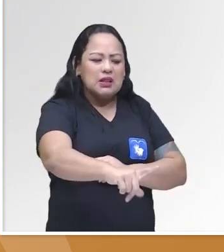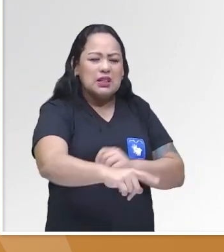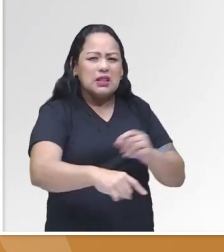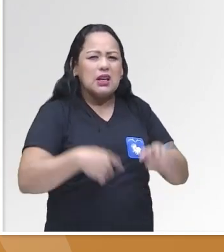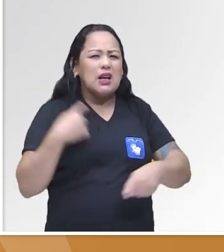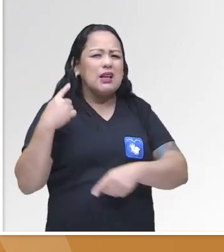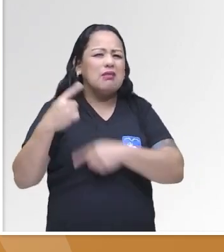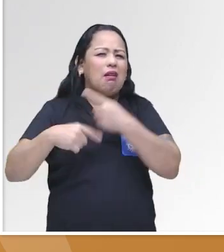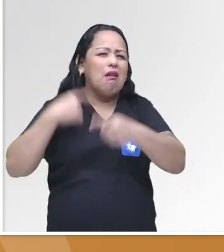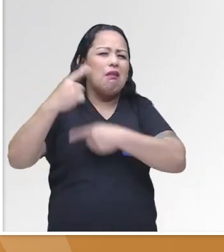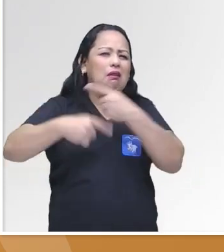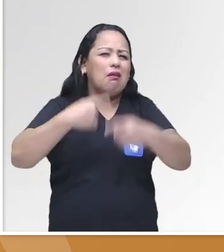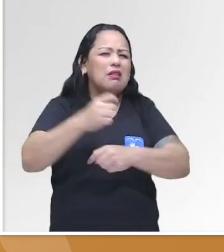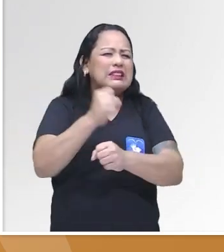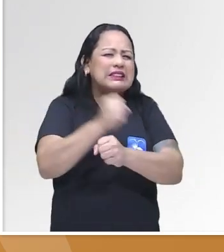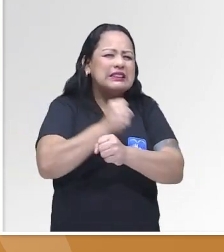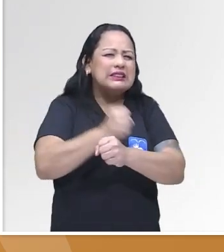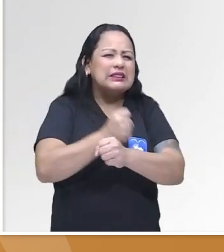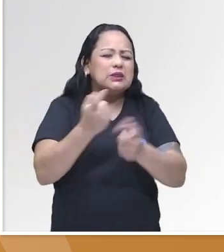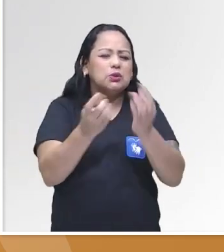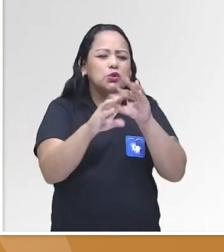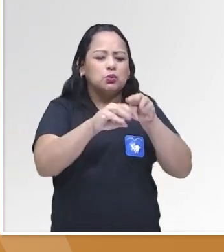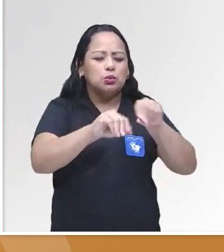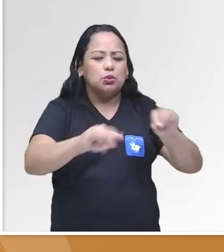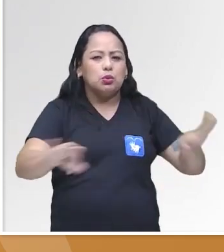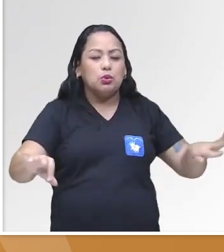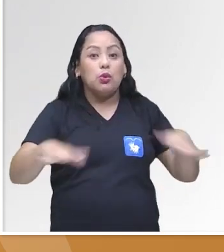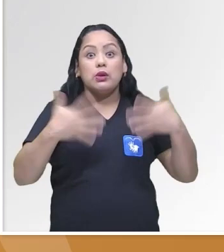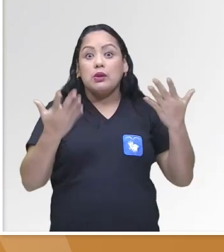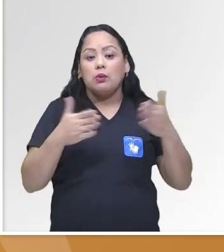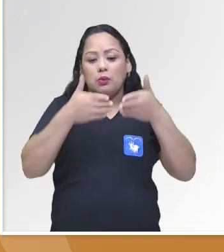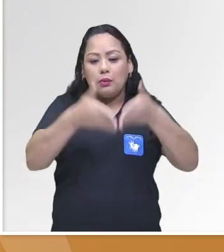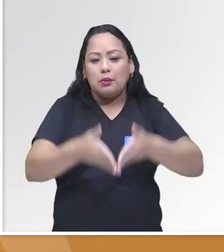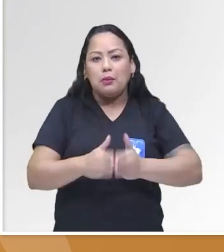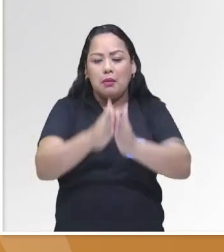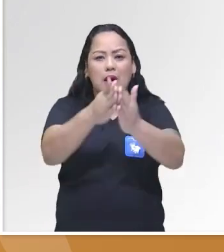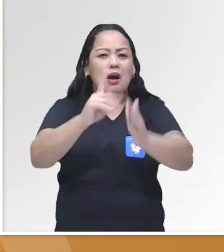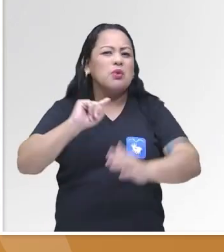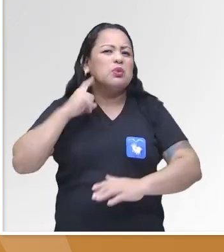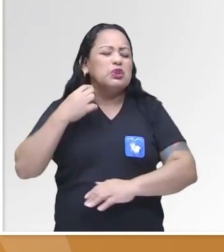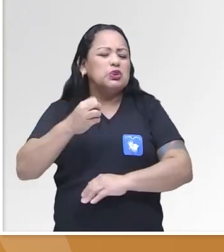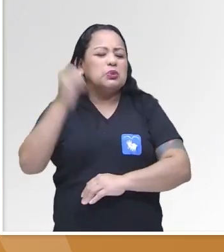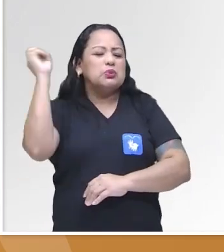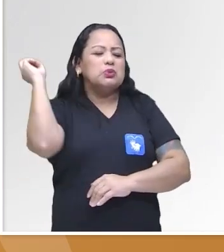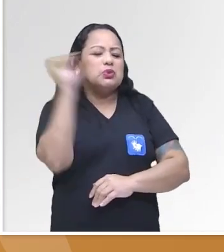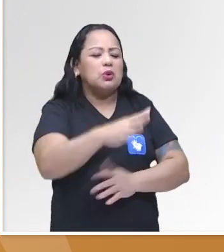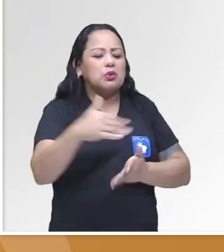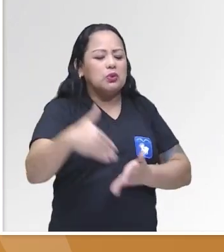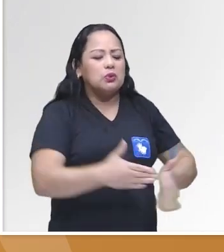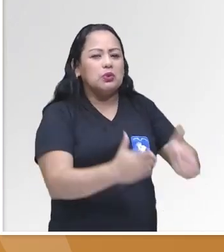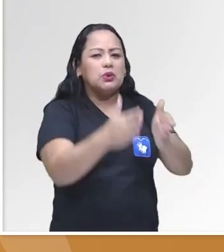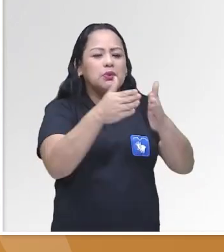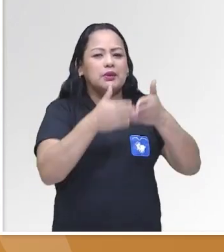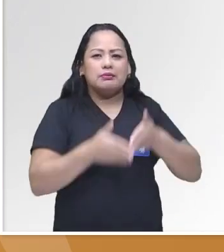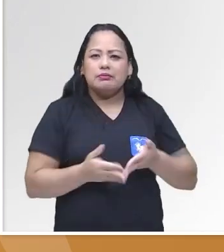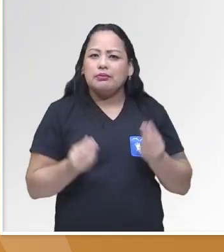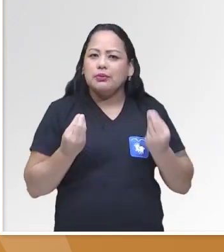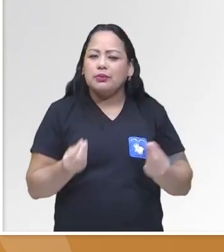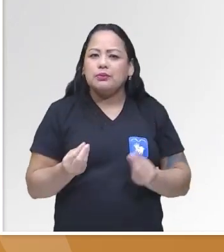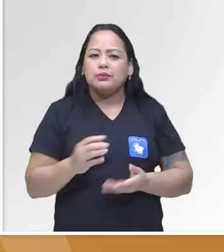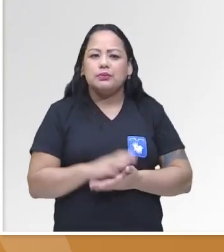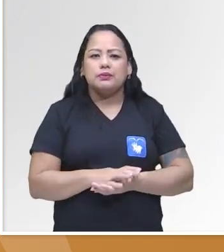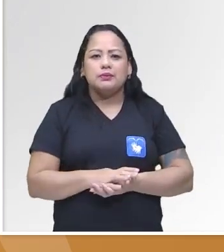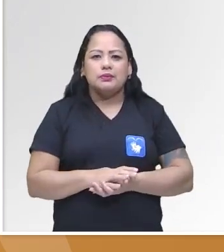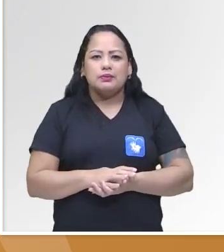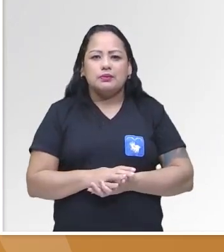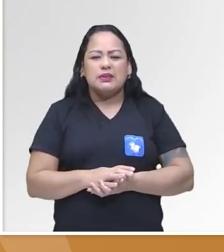Talvez. Ou então as embarcações quando passam jogando lixo dentro dos nossos rios? Bote aí